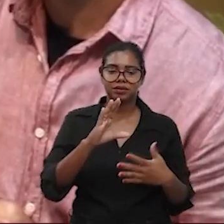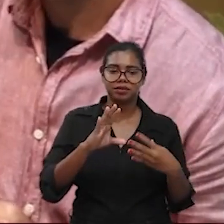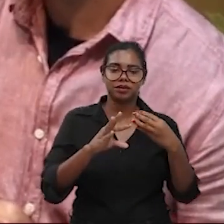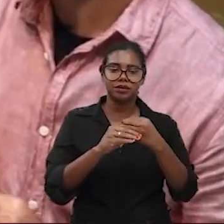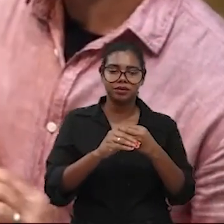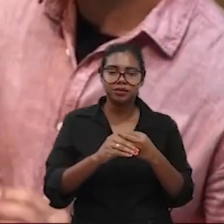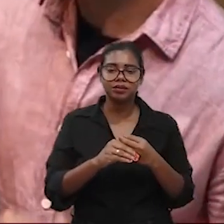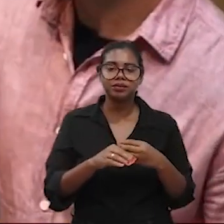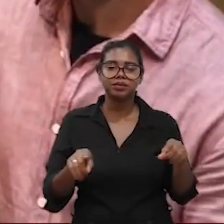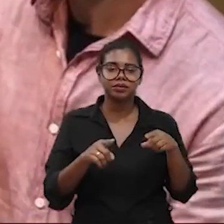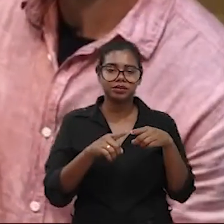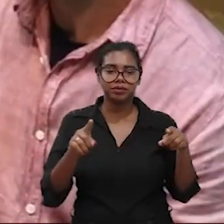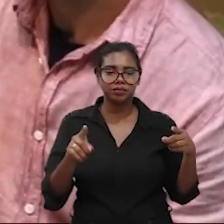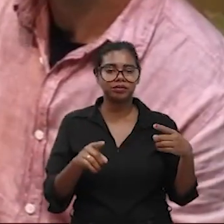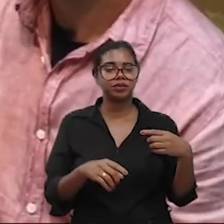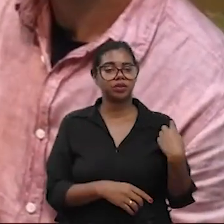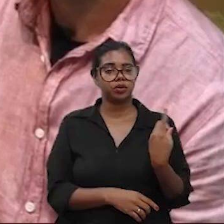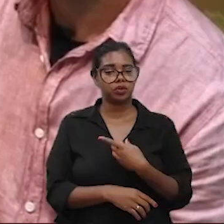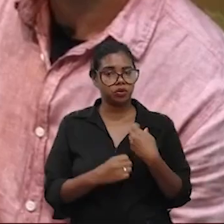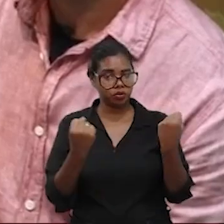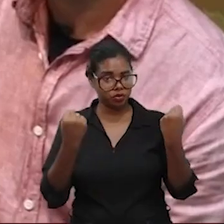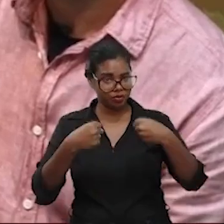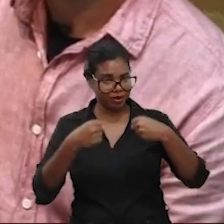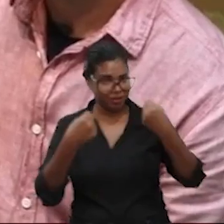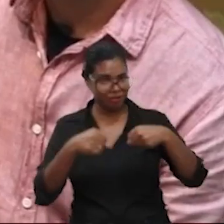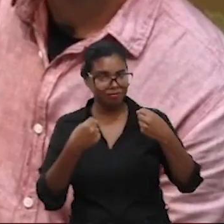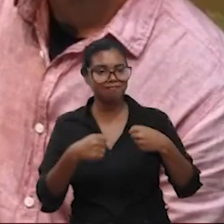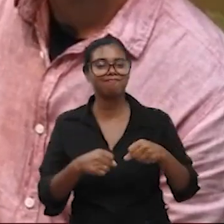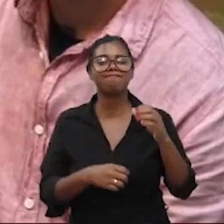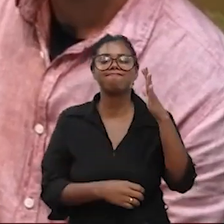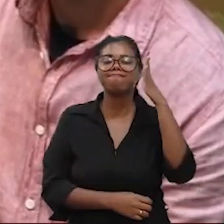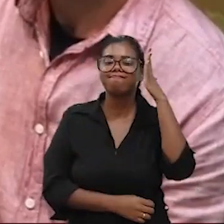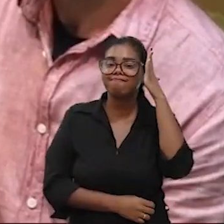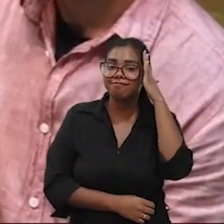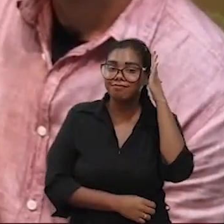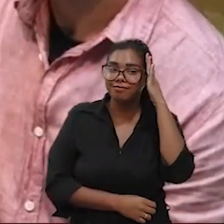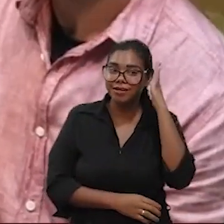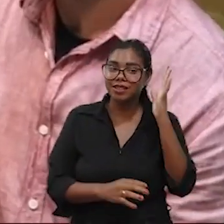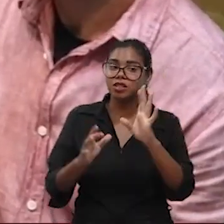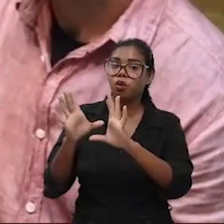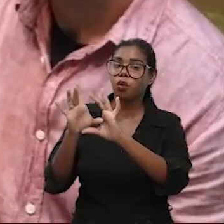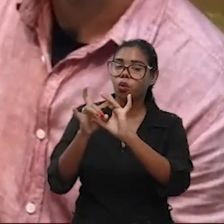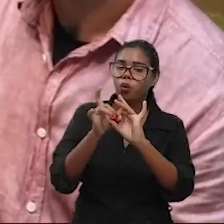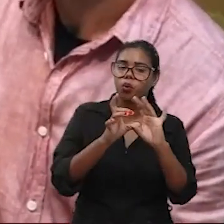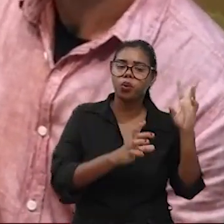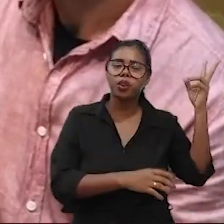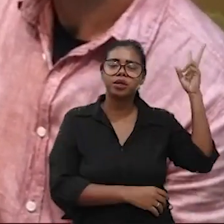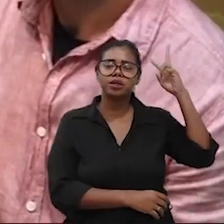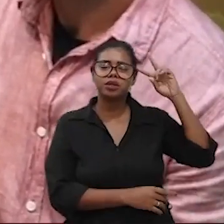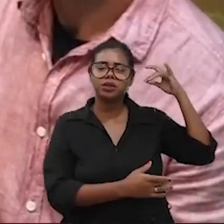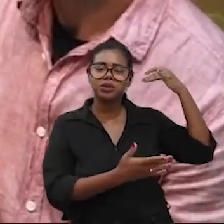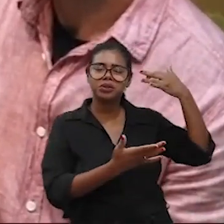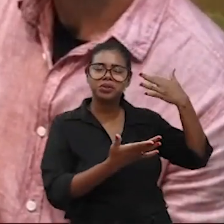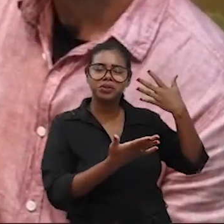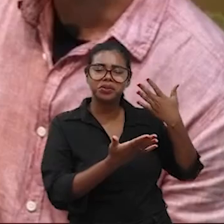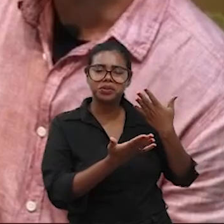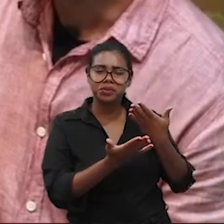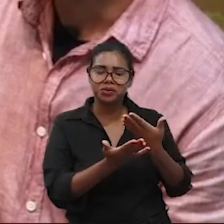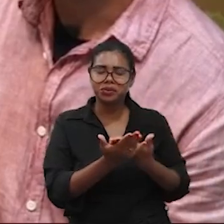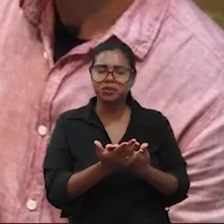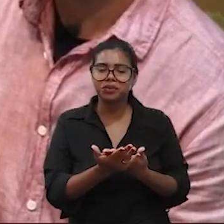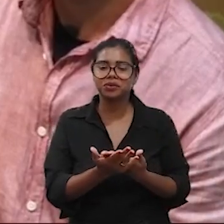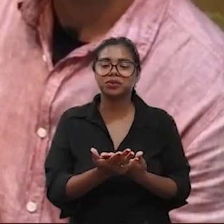em que a gente precisa, inclusive, entender, né, o contexto histórico, o contexto que